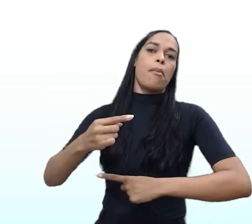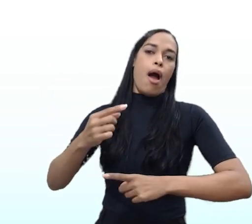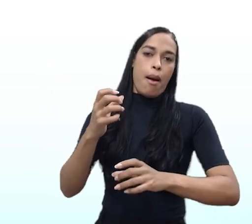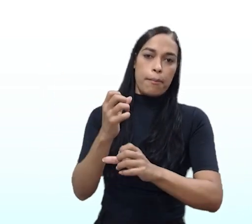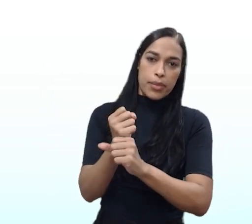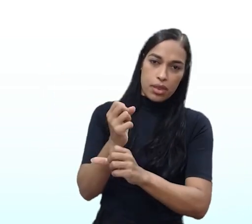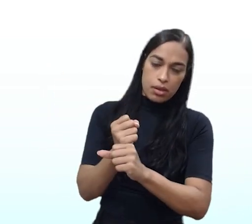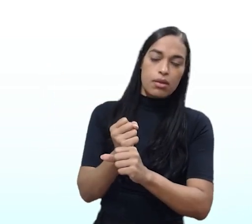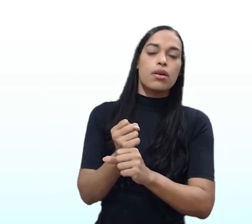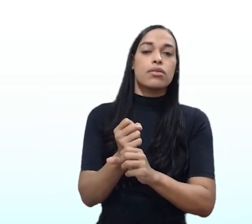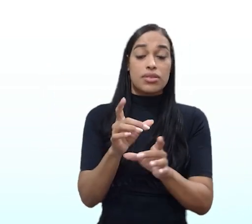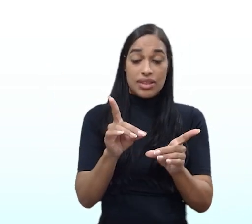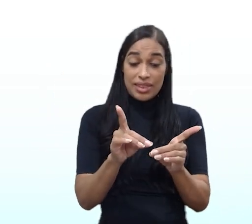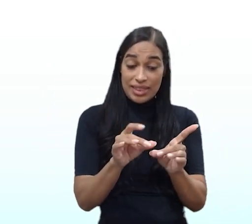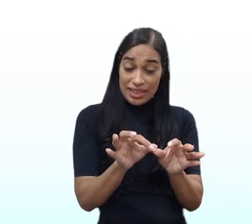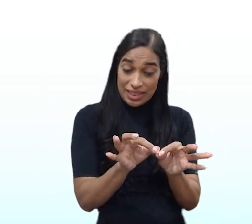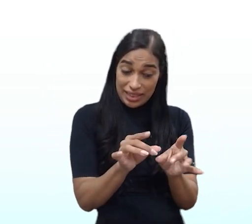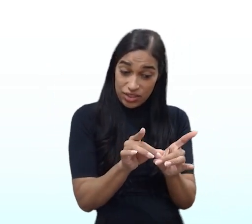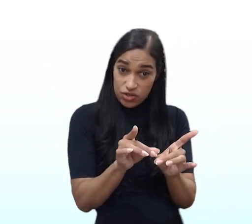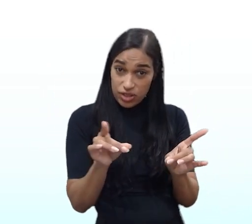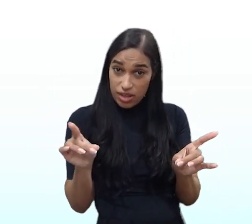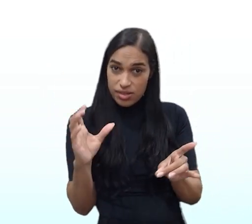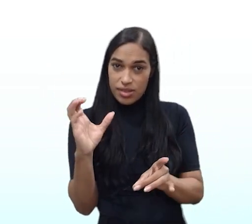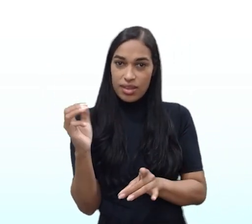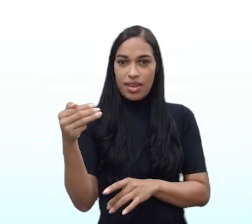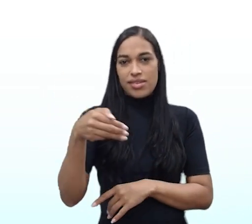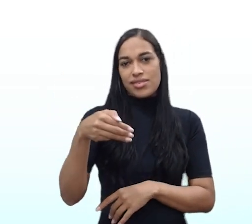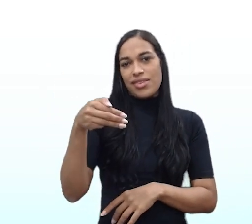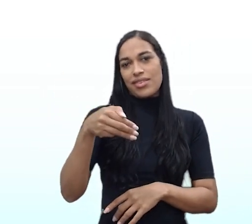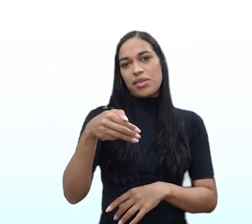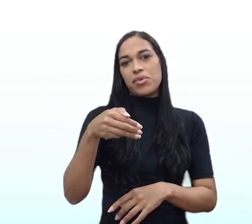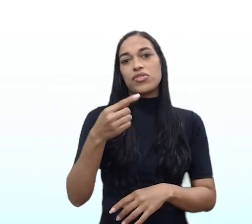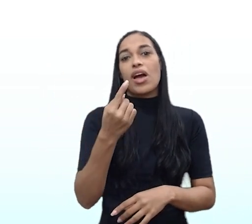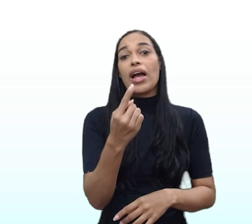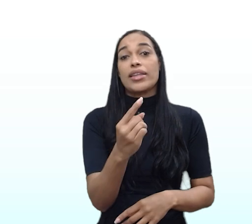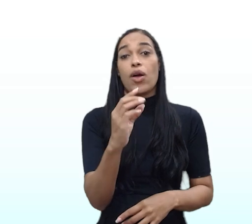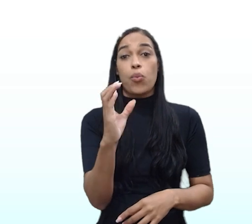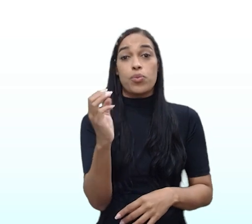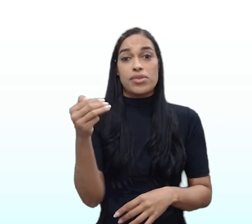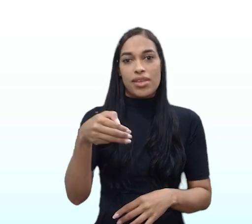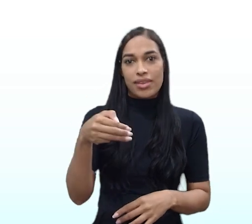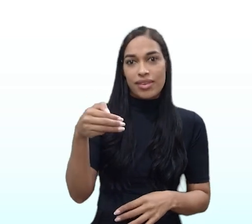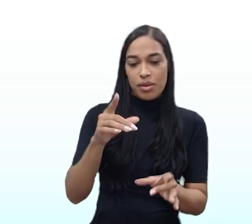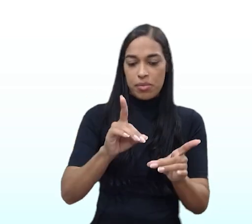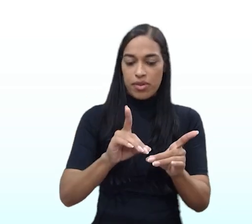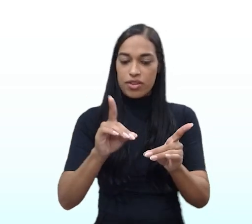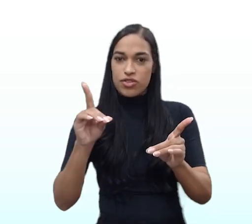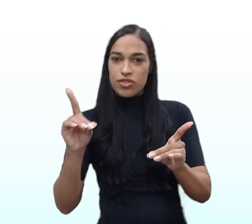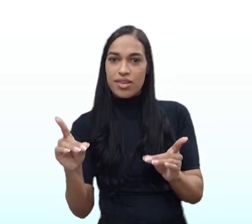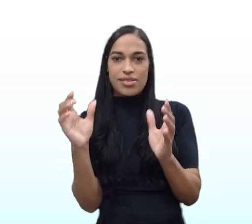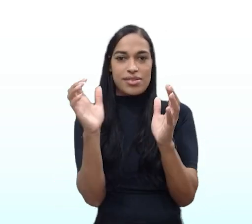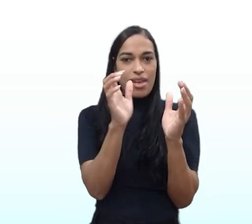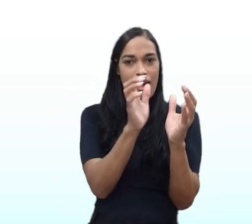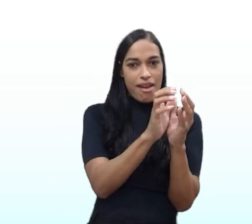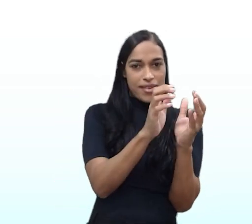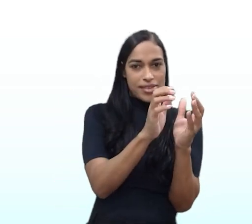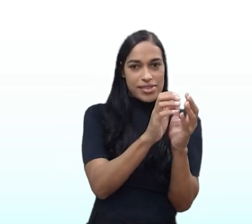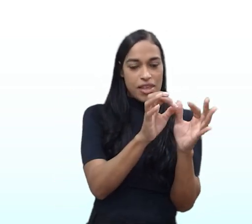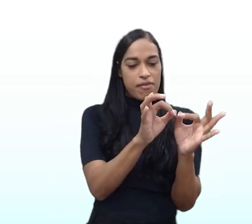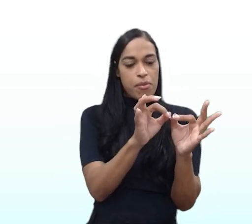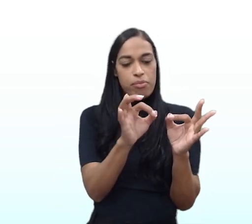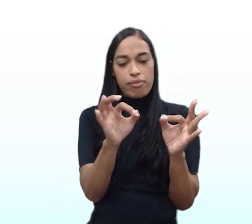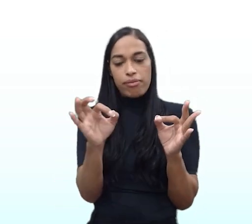Veja aqui, distância em centímetros, e lá no mapa tem a cada 1 centímetro a distância entre